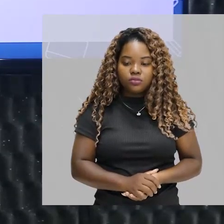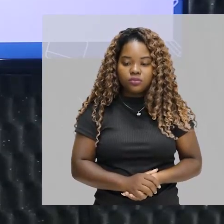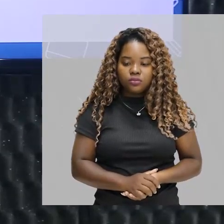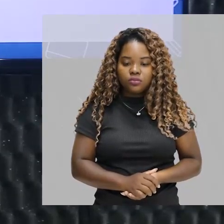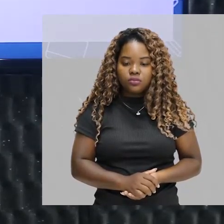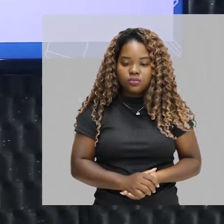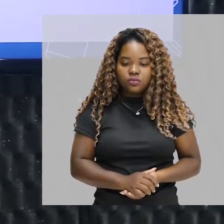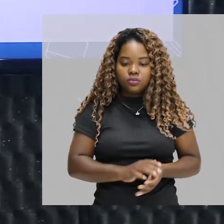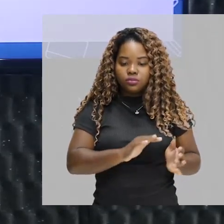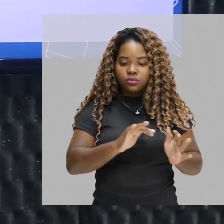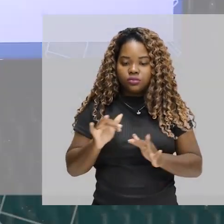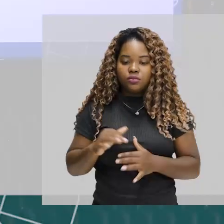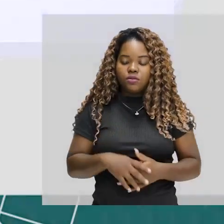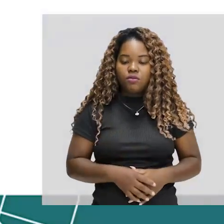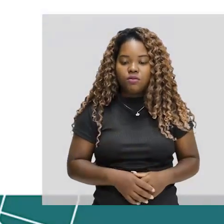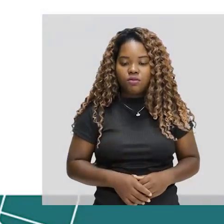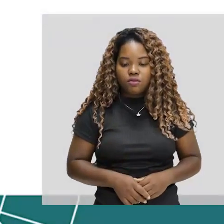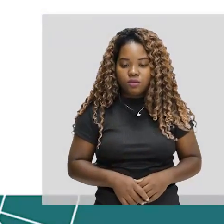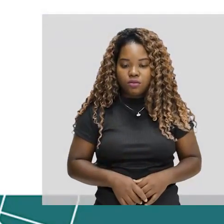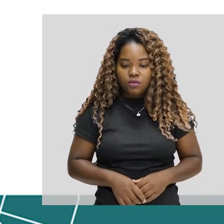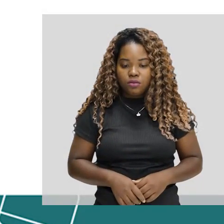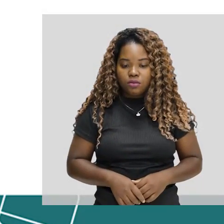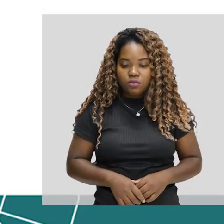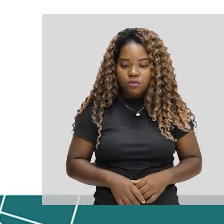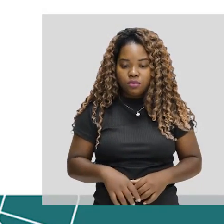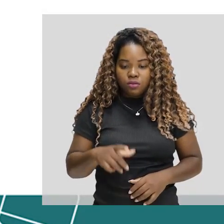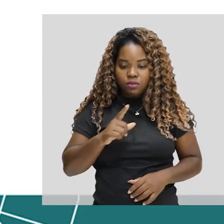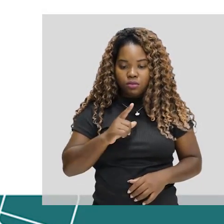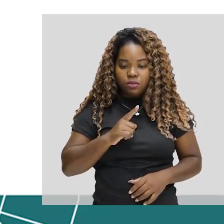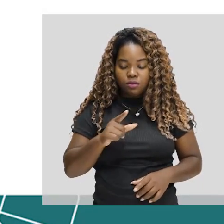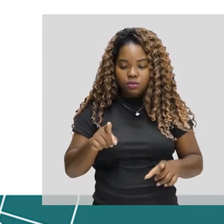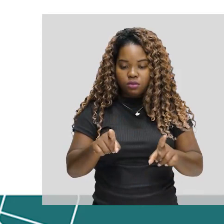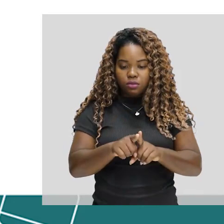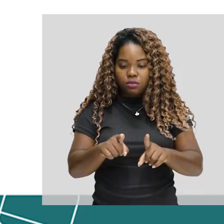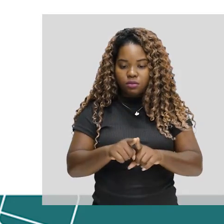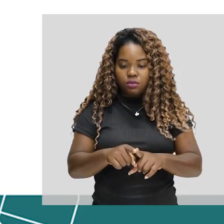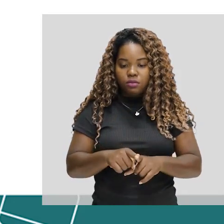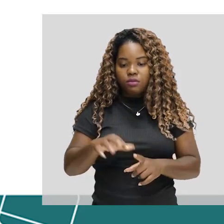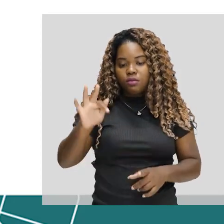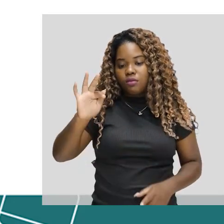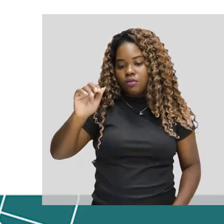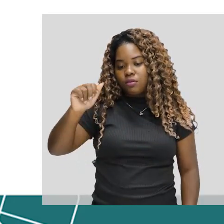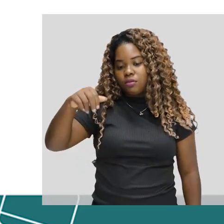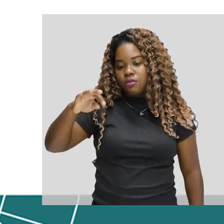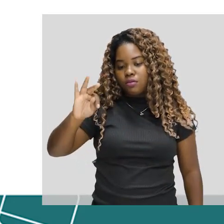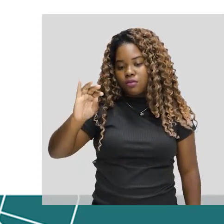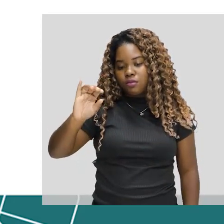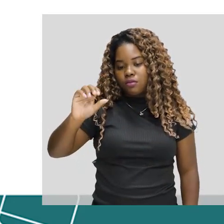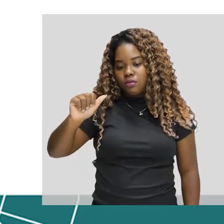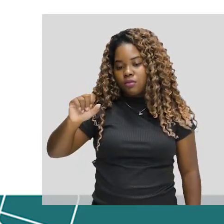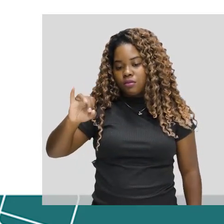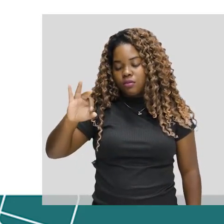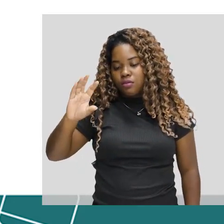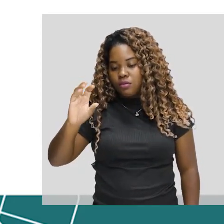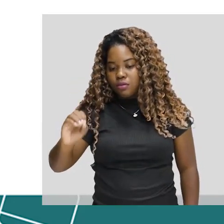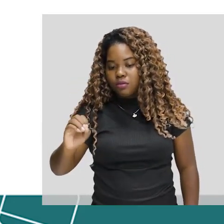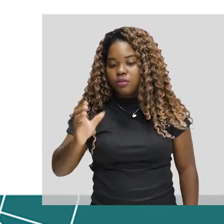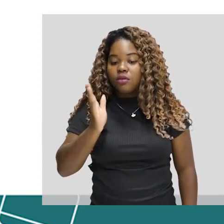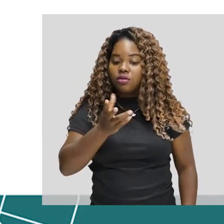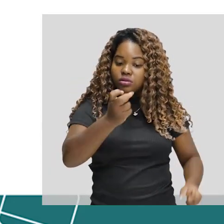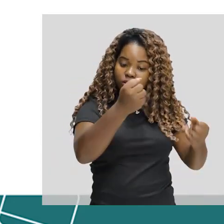bom? Aqui eu tenho também o conto fantástico. Então, eu já falei do conto de fadas, que nós